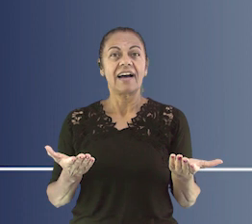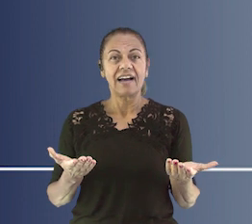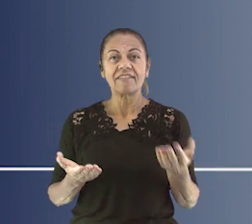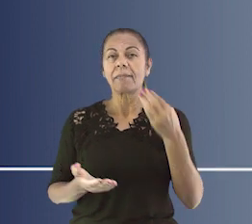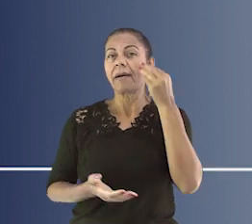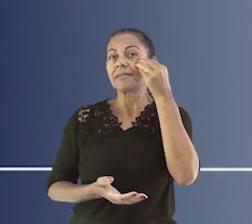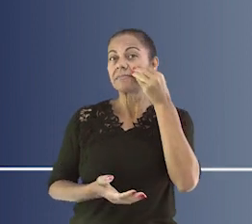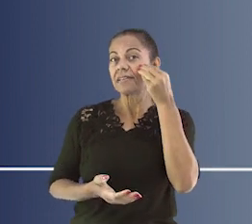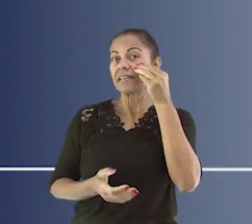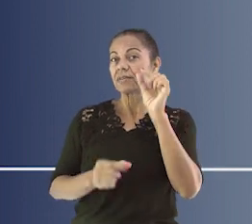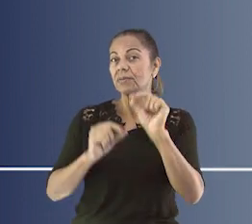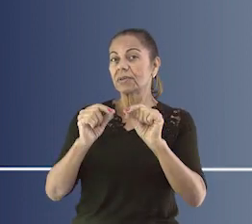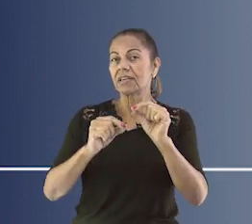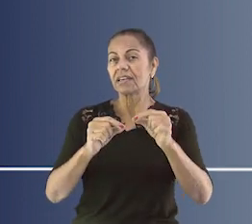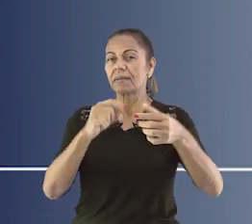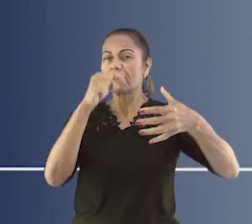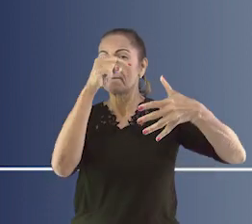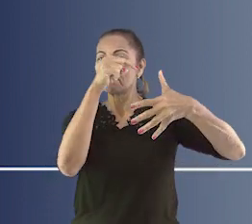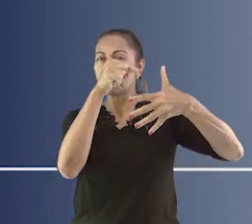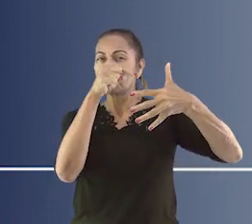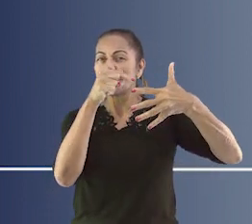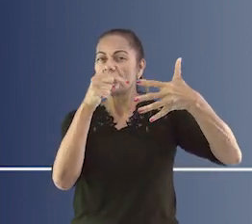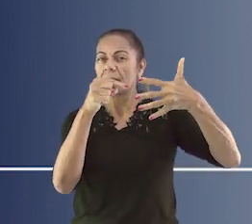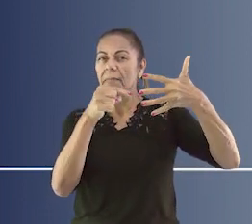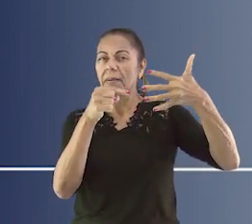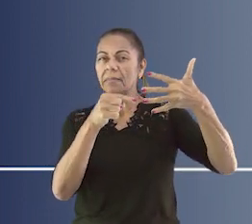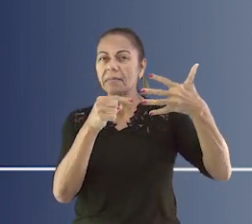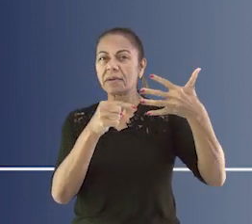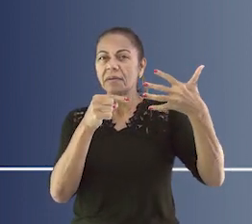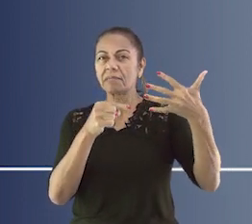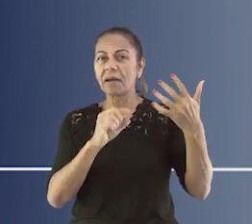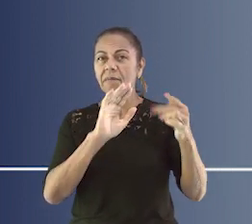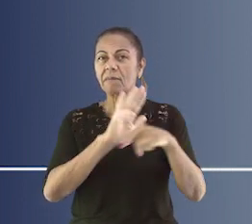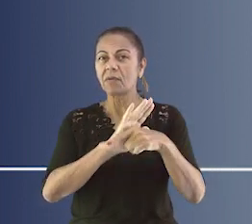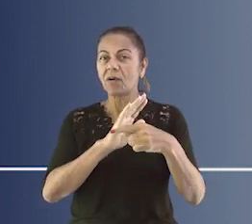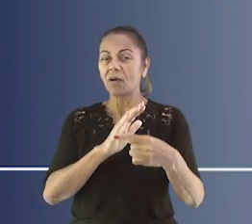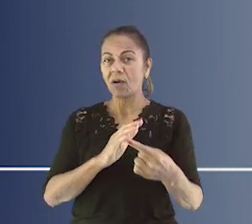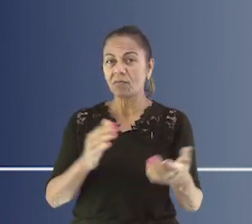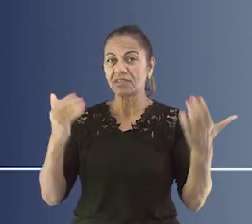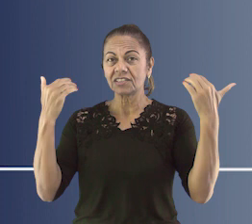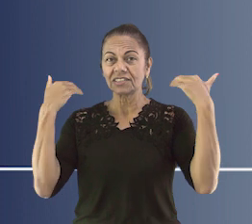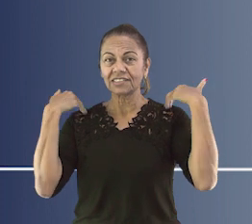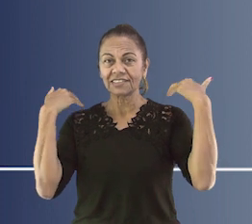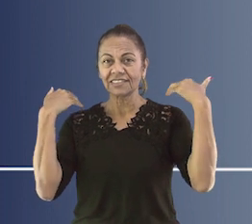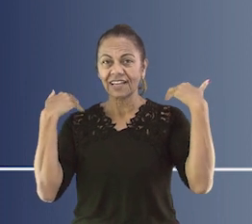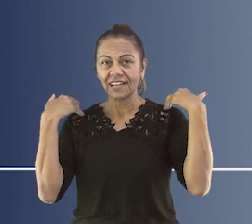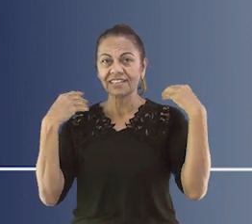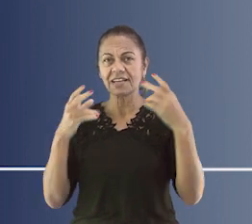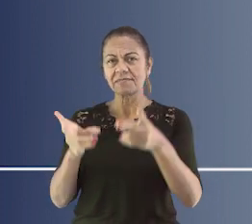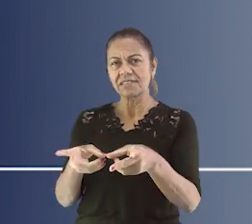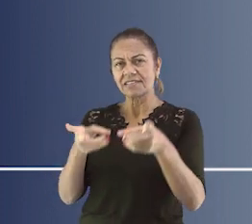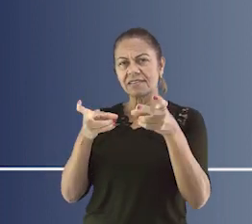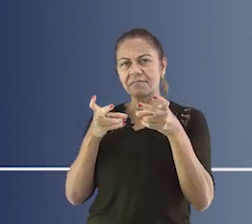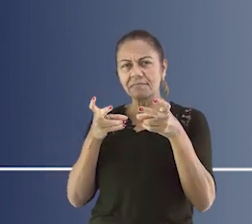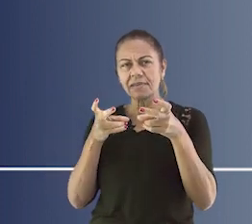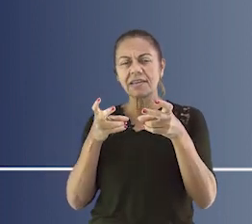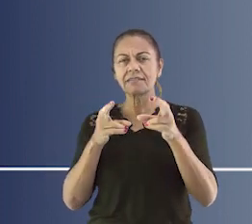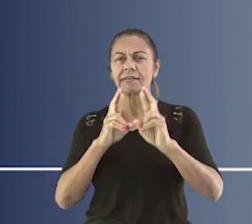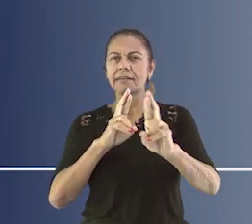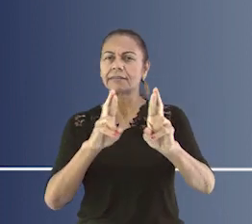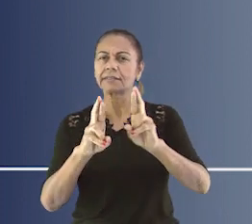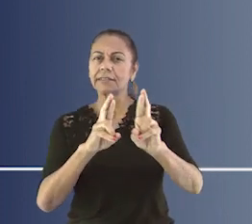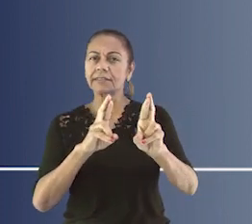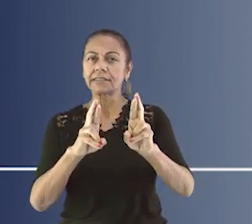elementos básicos da ginástica, identificando e relacionando com algumas possibilidades para